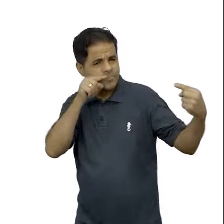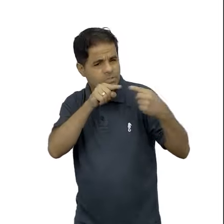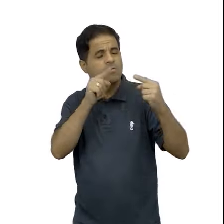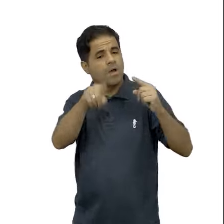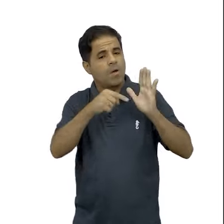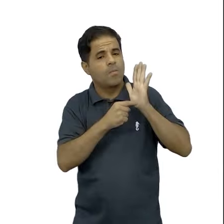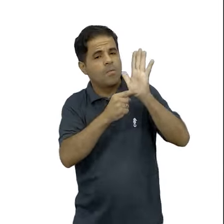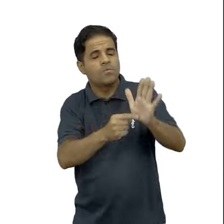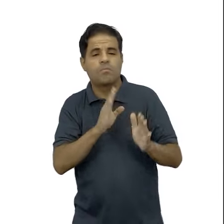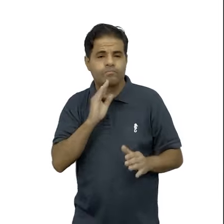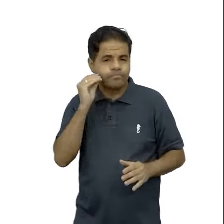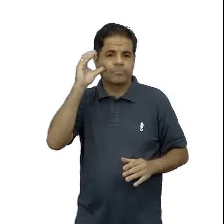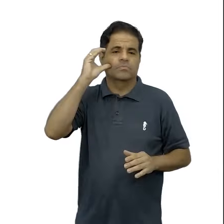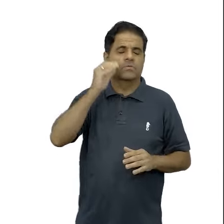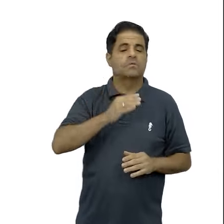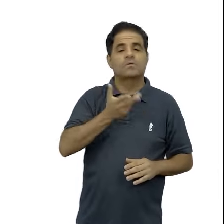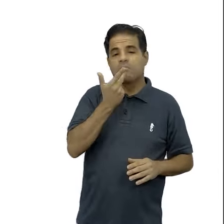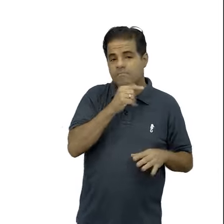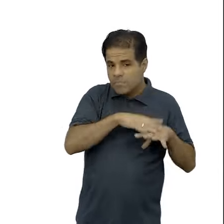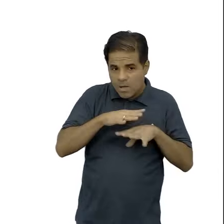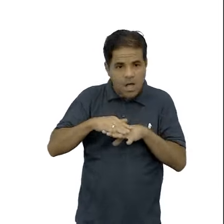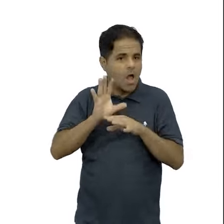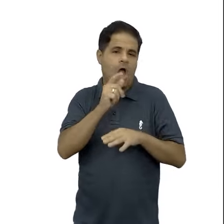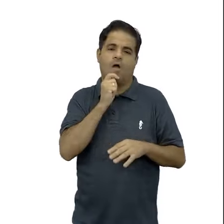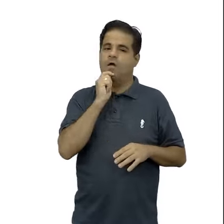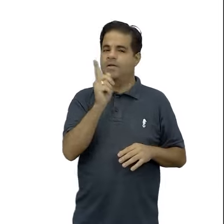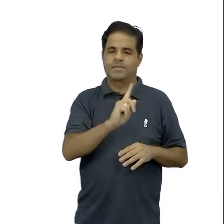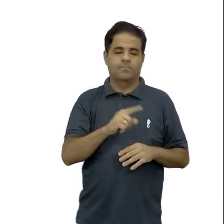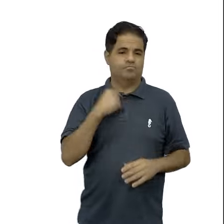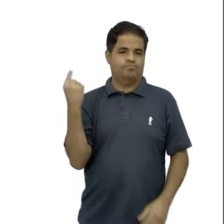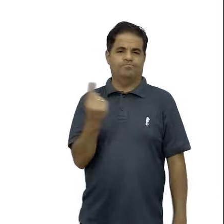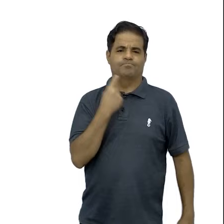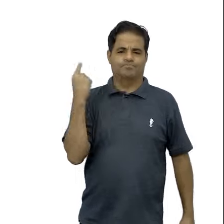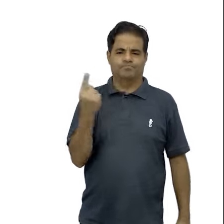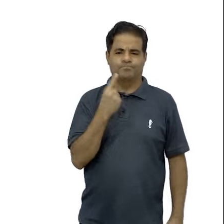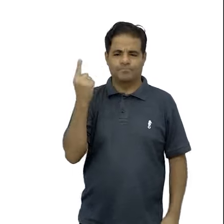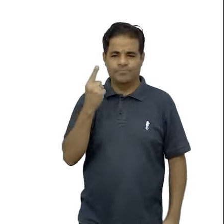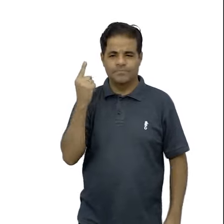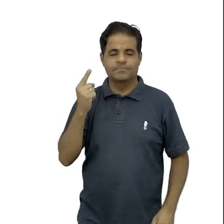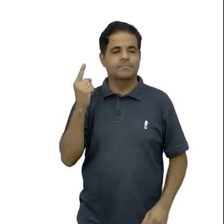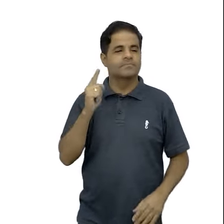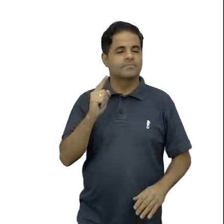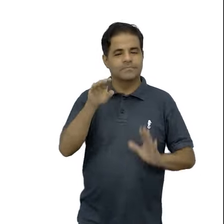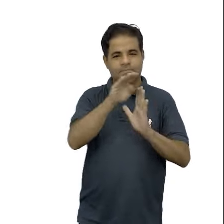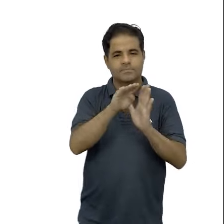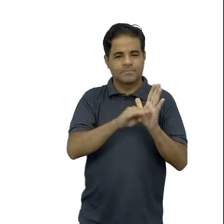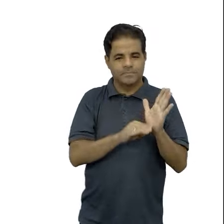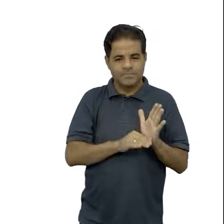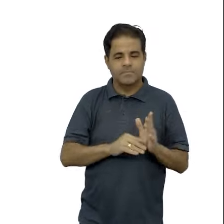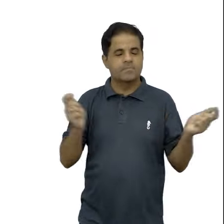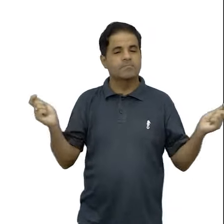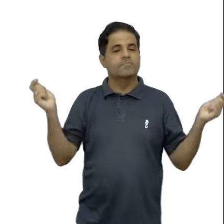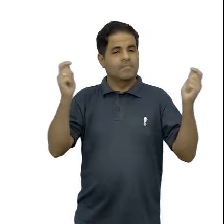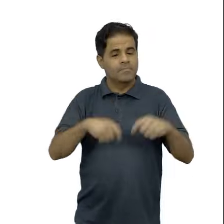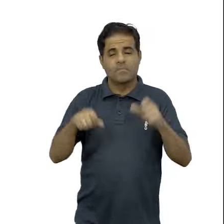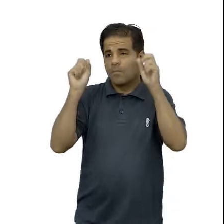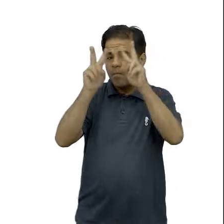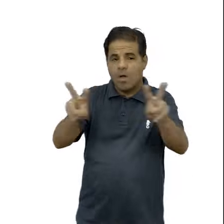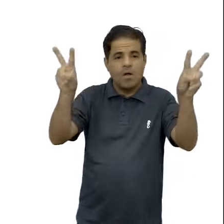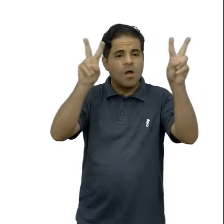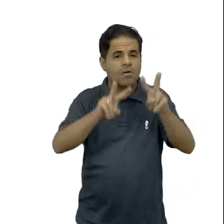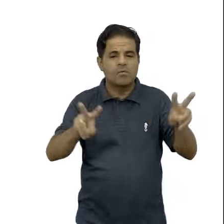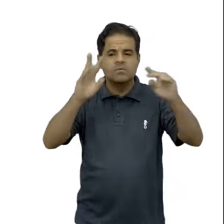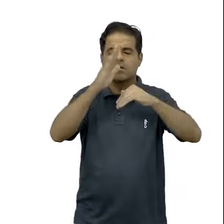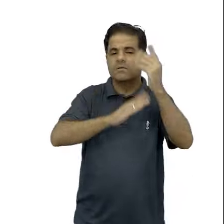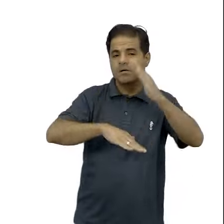que os conhecimentos matemáticos não acontecem isoladamente. Estes princípios possibilitam olharmos para